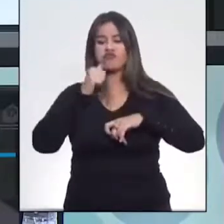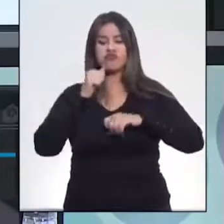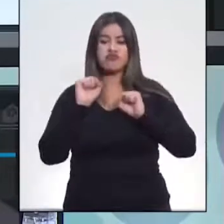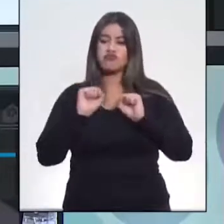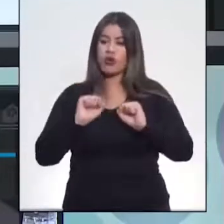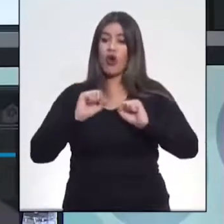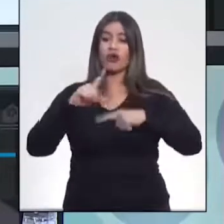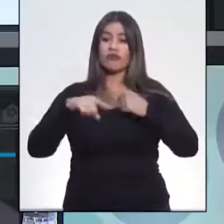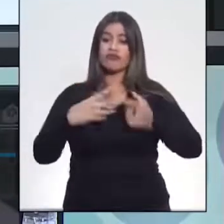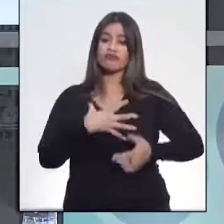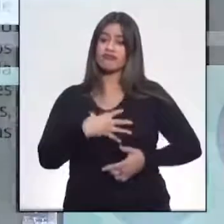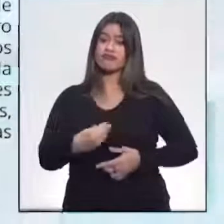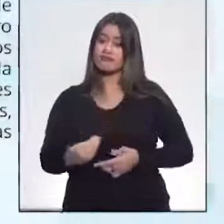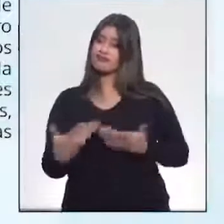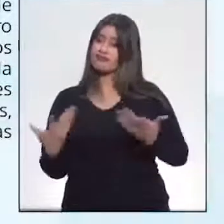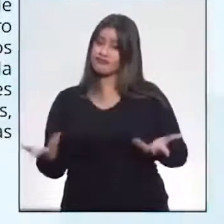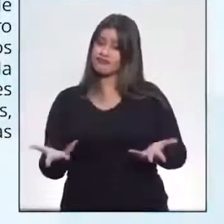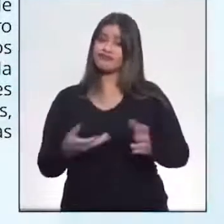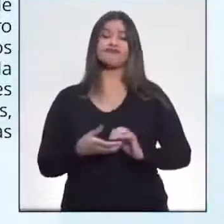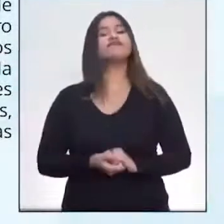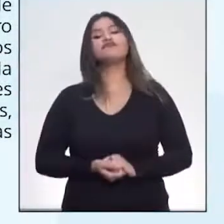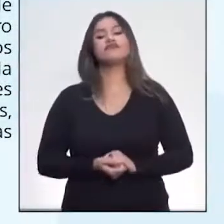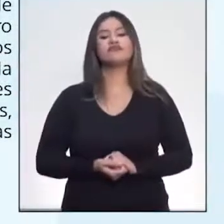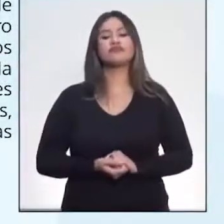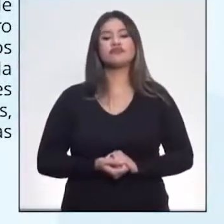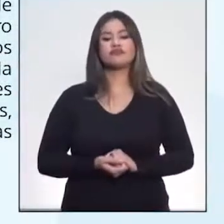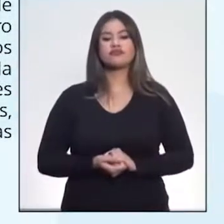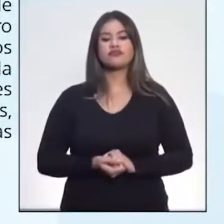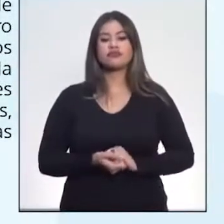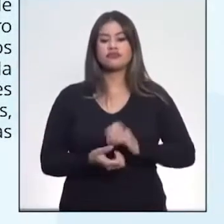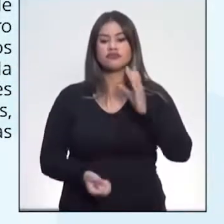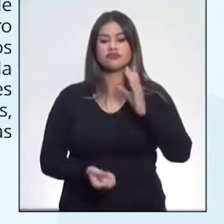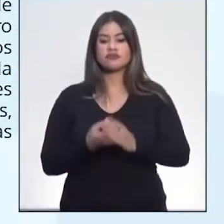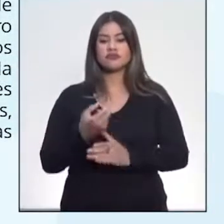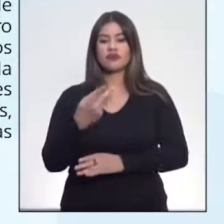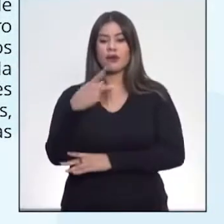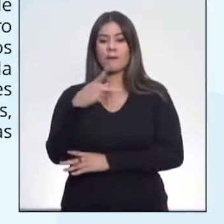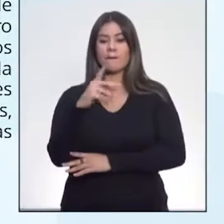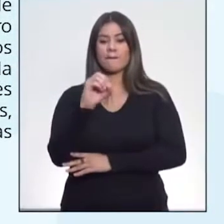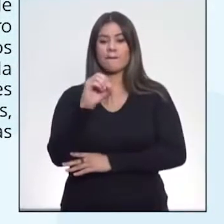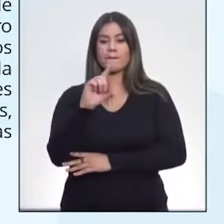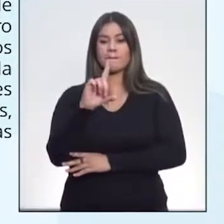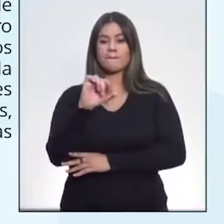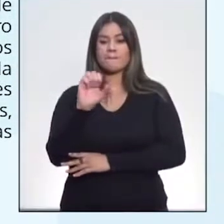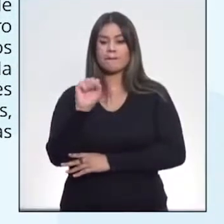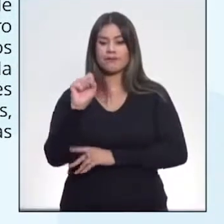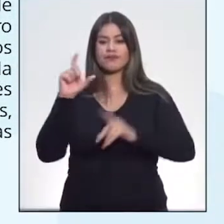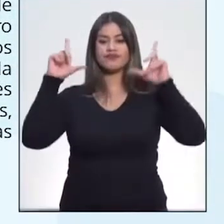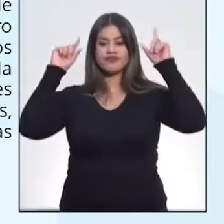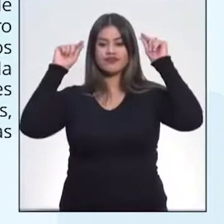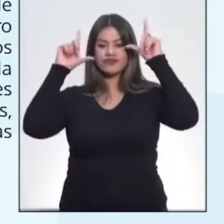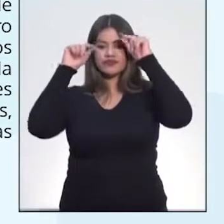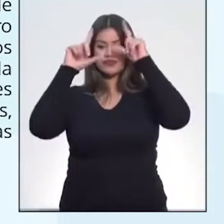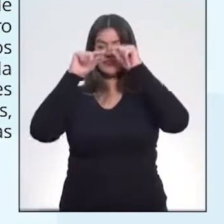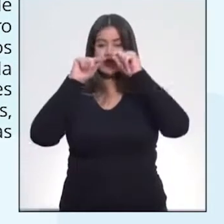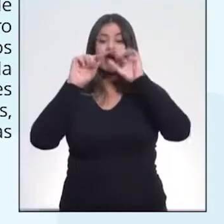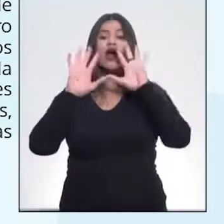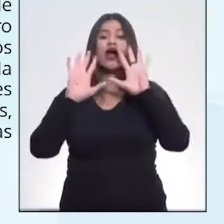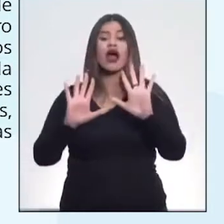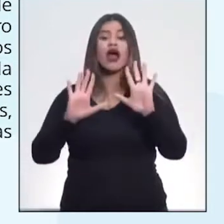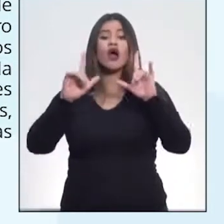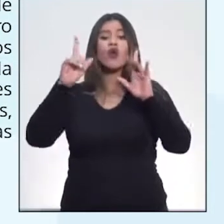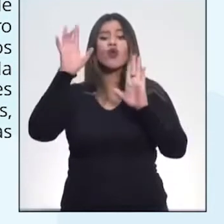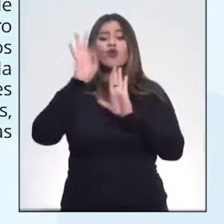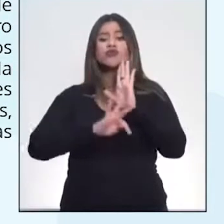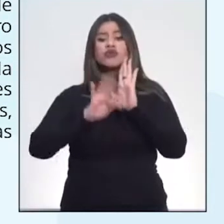próximo assunto agora a formação da pólis grega é esse texto ele está disponível no